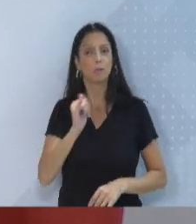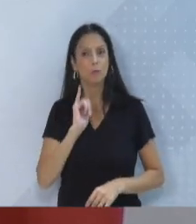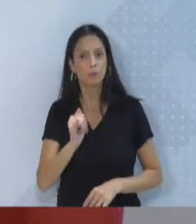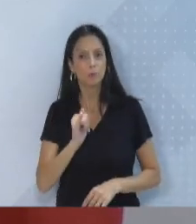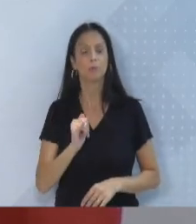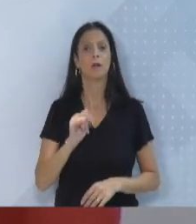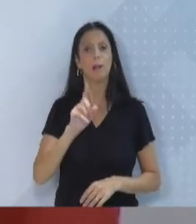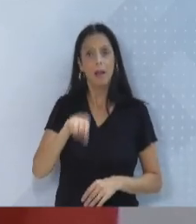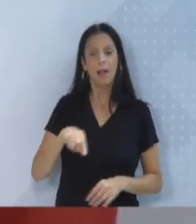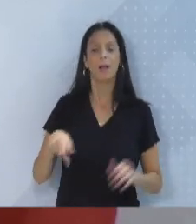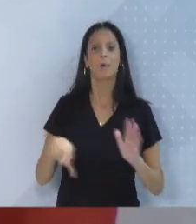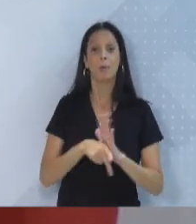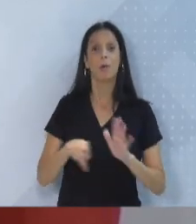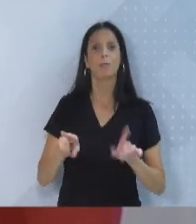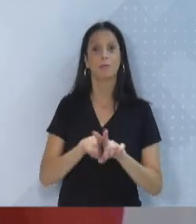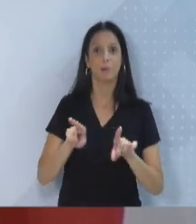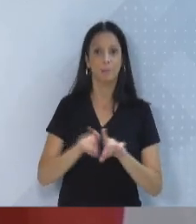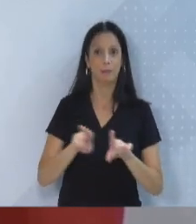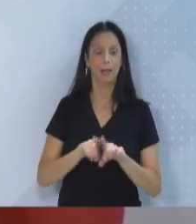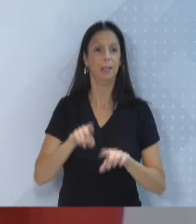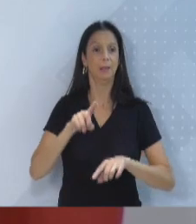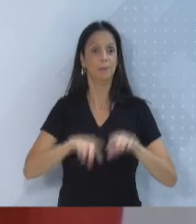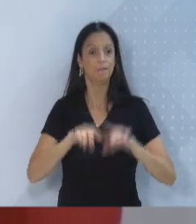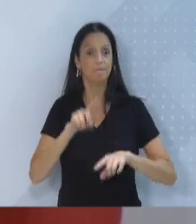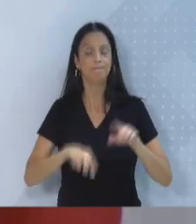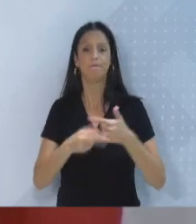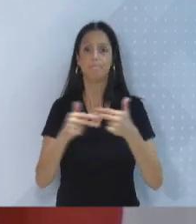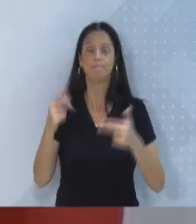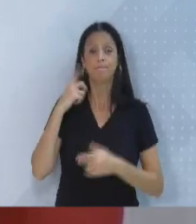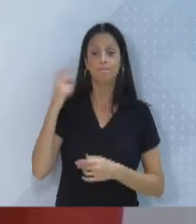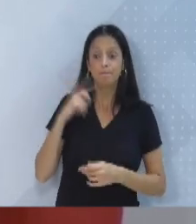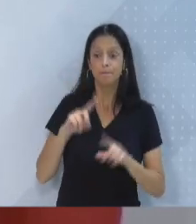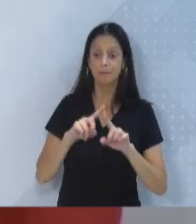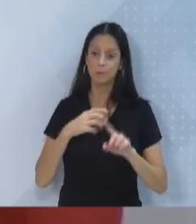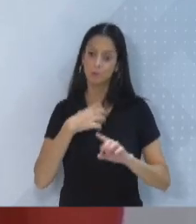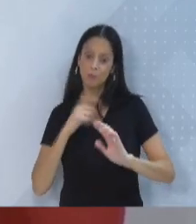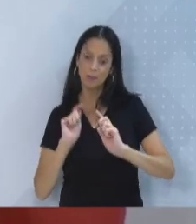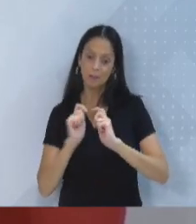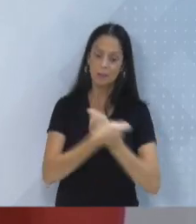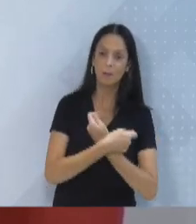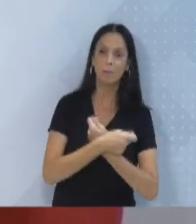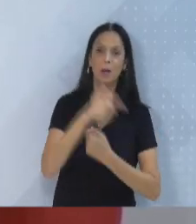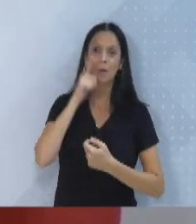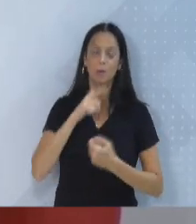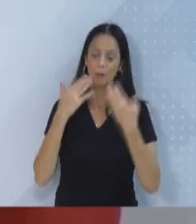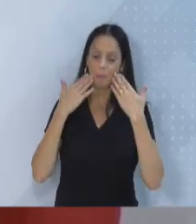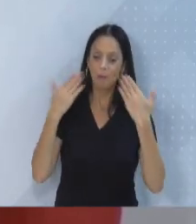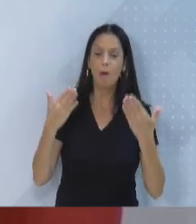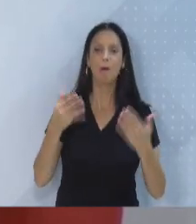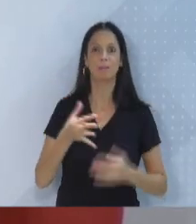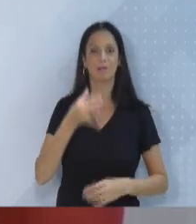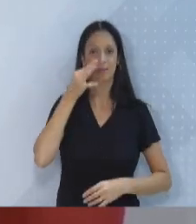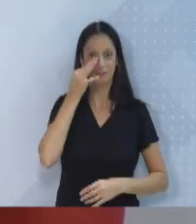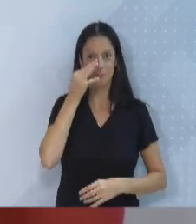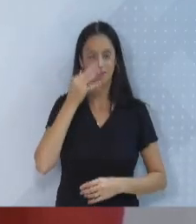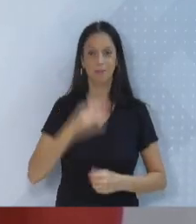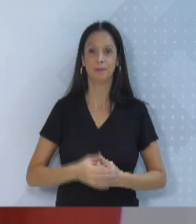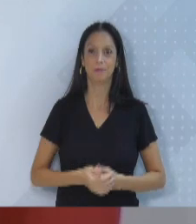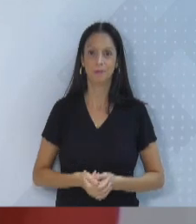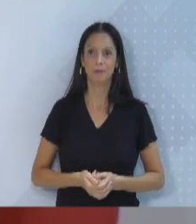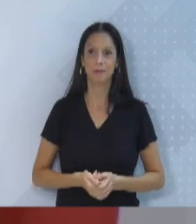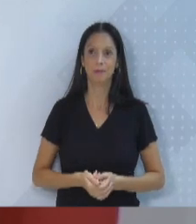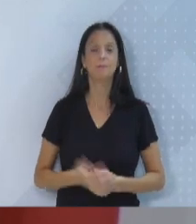recursos auditivos também. Fizemos de uma forma leve, porém, para que expressasse a realidade. Eu